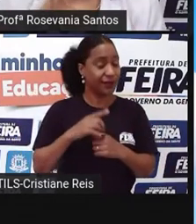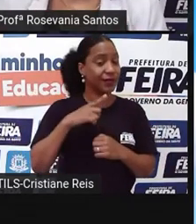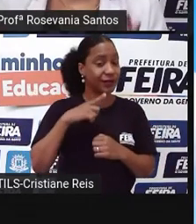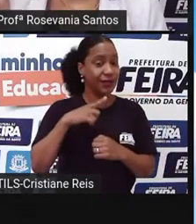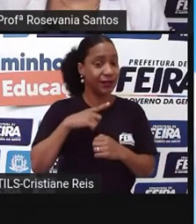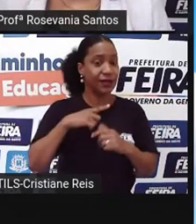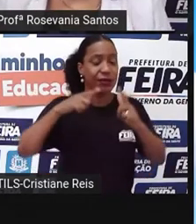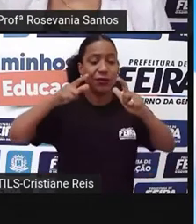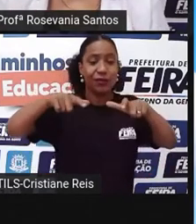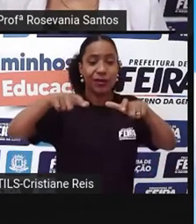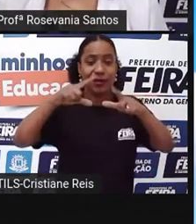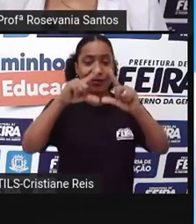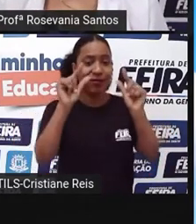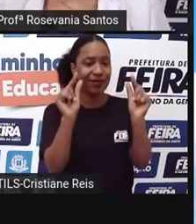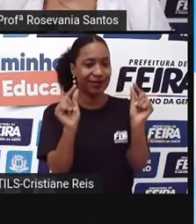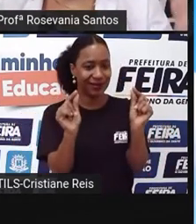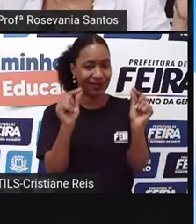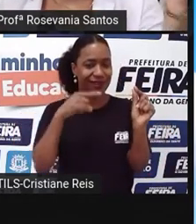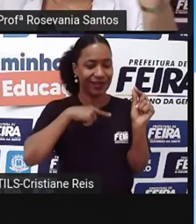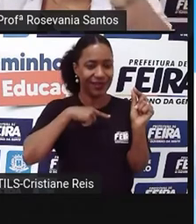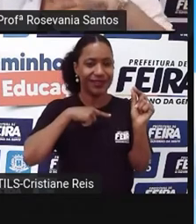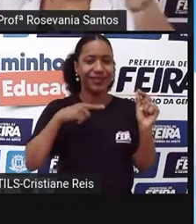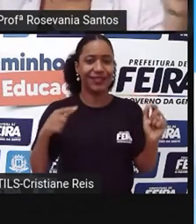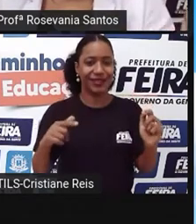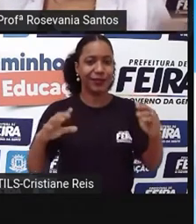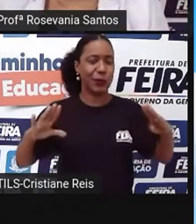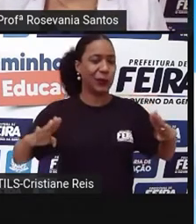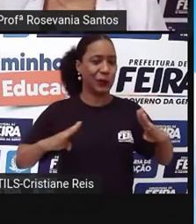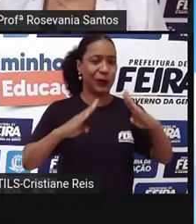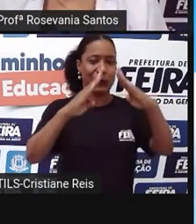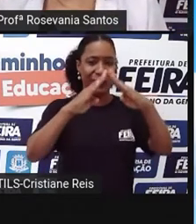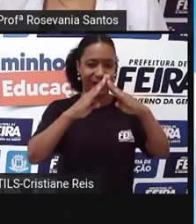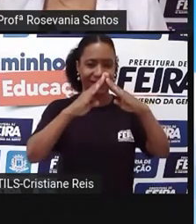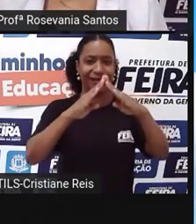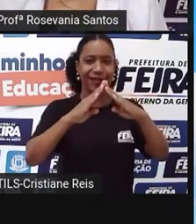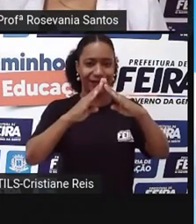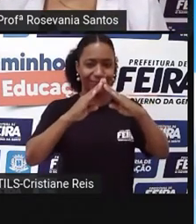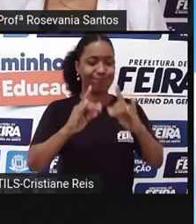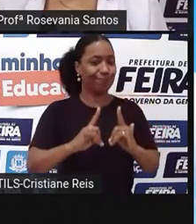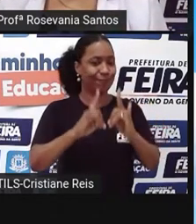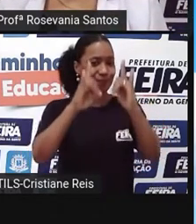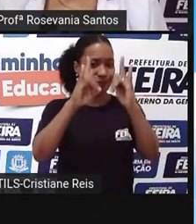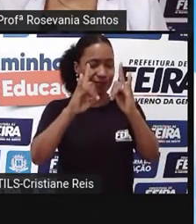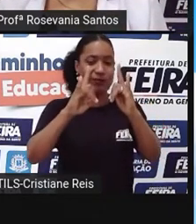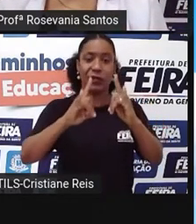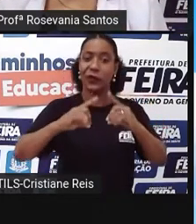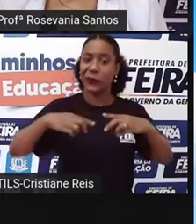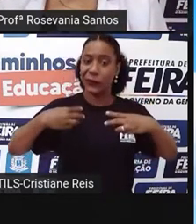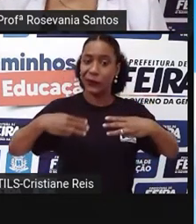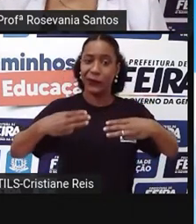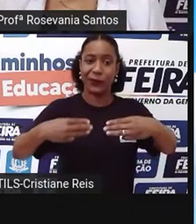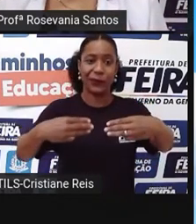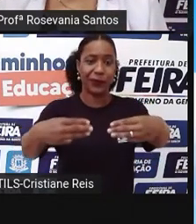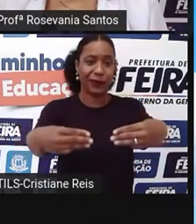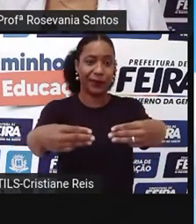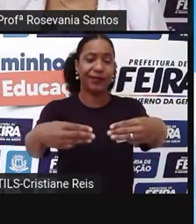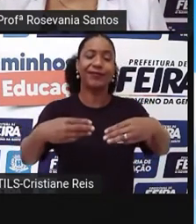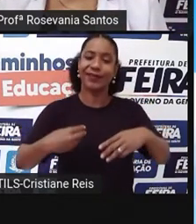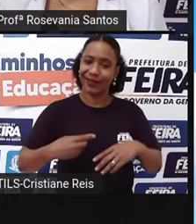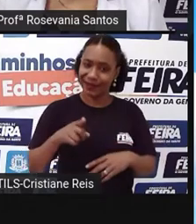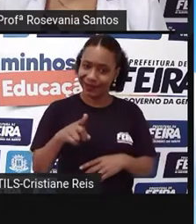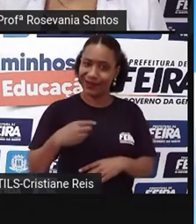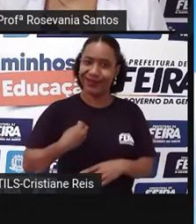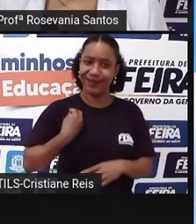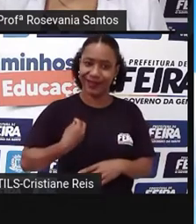monumental, né, o eixo principal é do desenhozinho, né, do avião, e eles têm lá, e todos os ministérios estão ali nesse